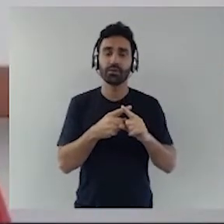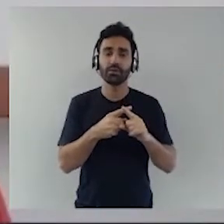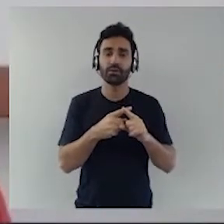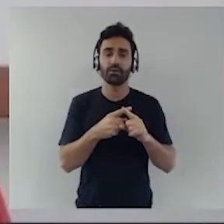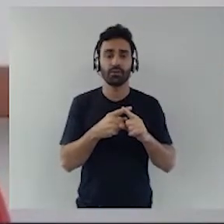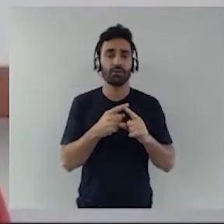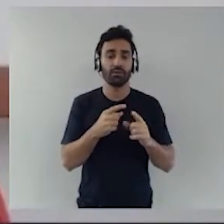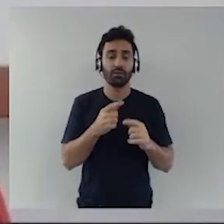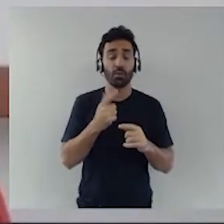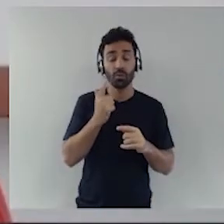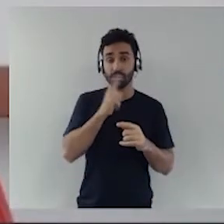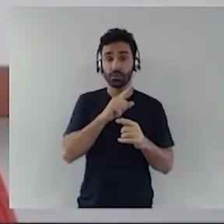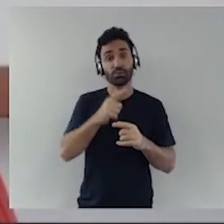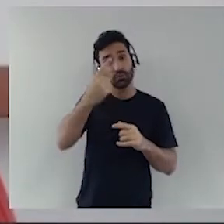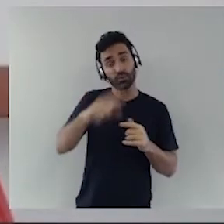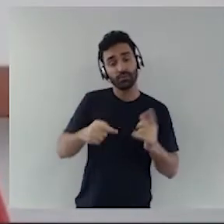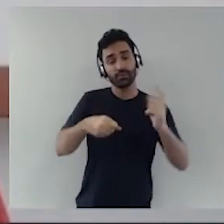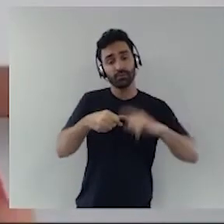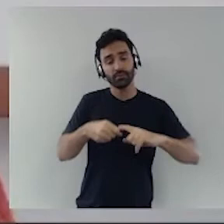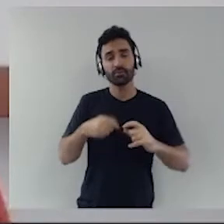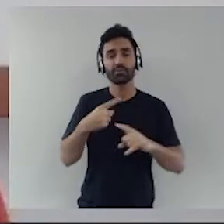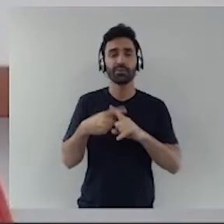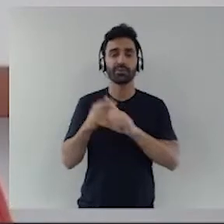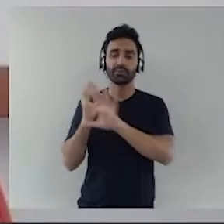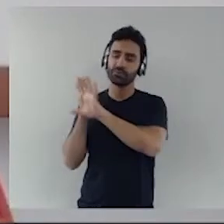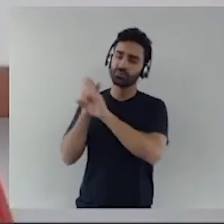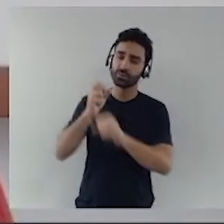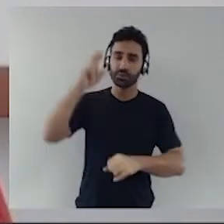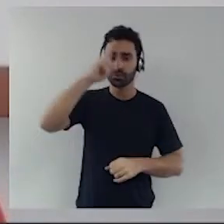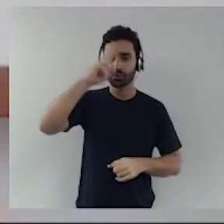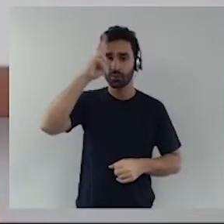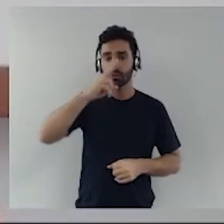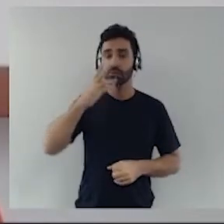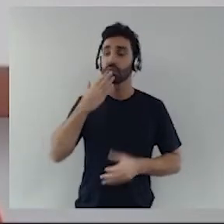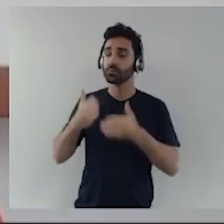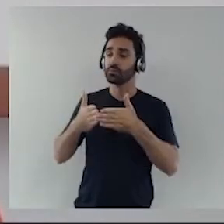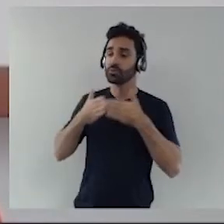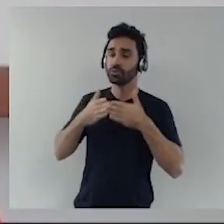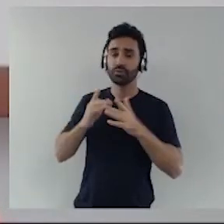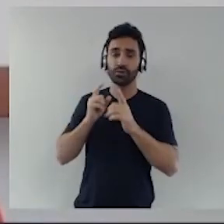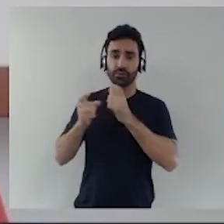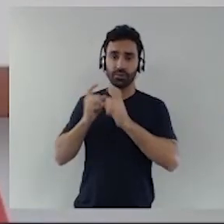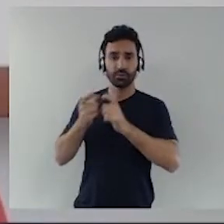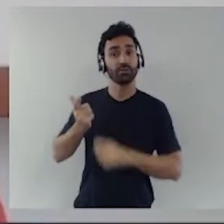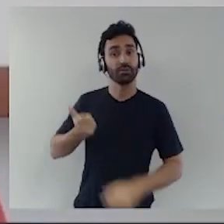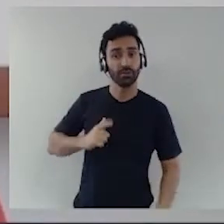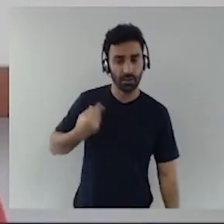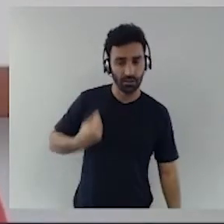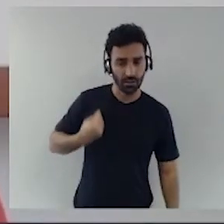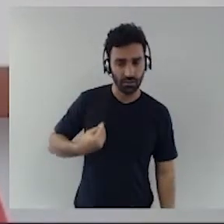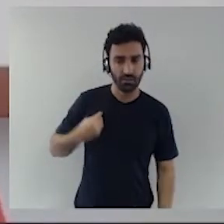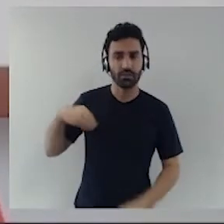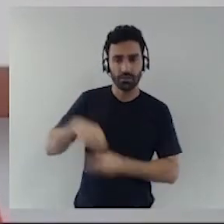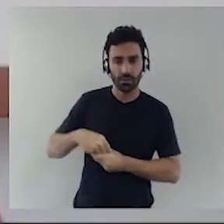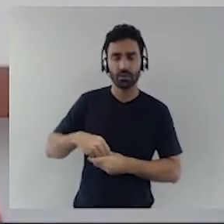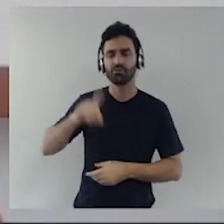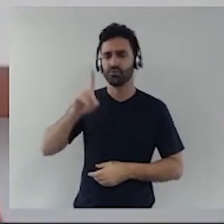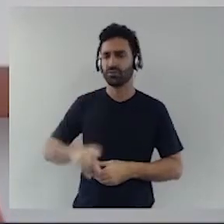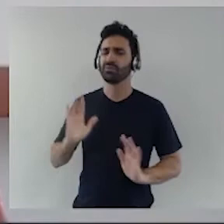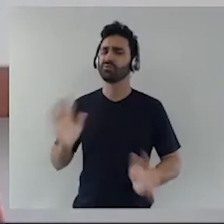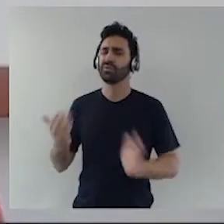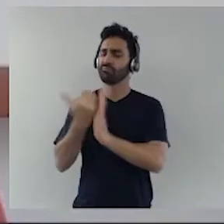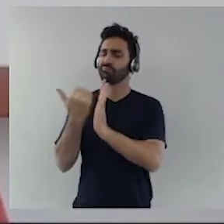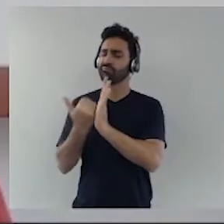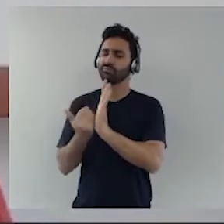reacendido essa possibilidade porque historicamente a requisição administrativa ela existe no nosso direito de há